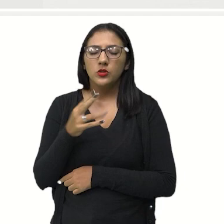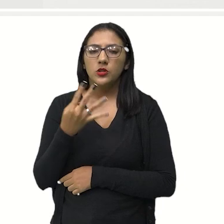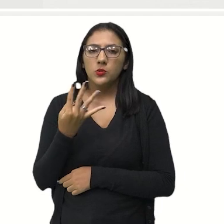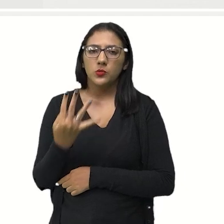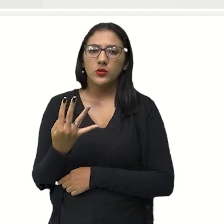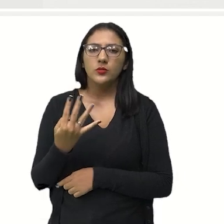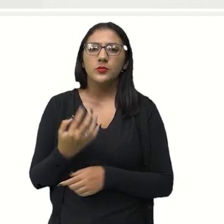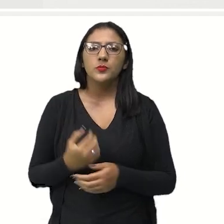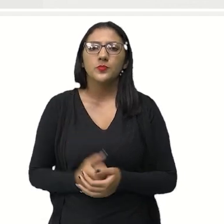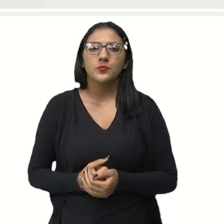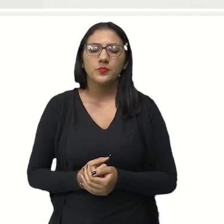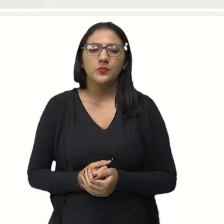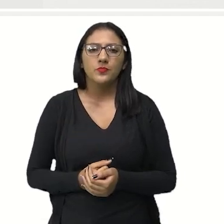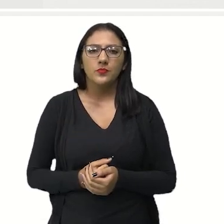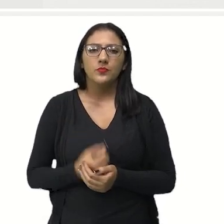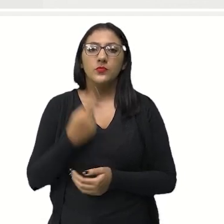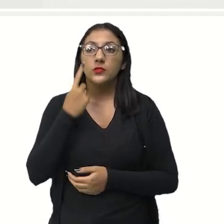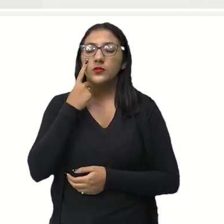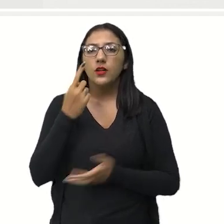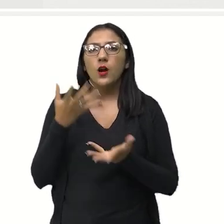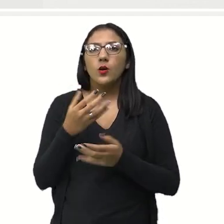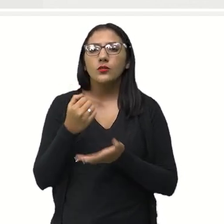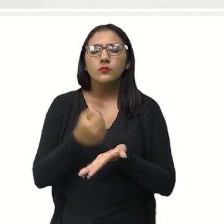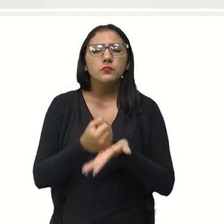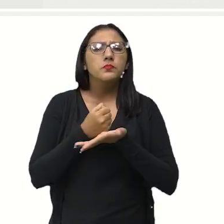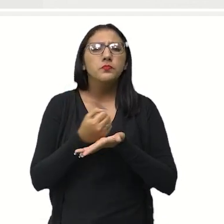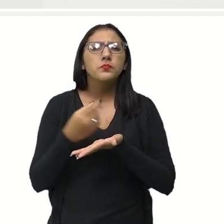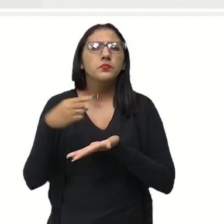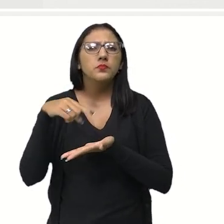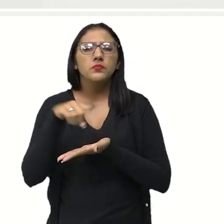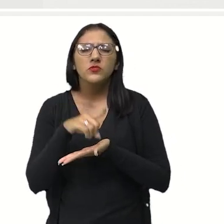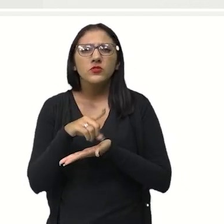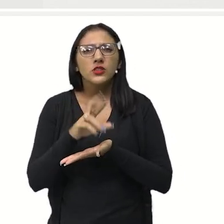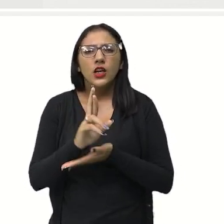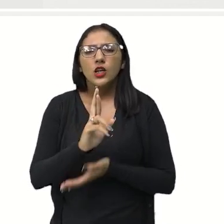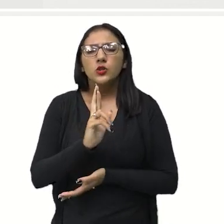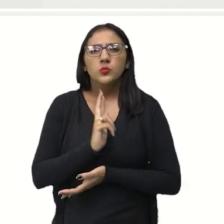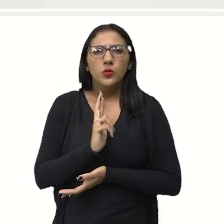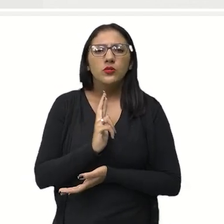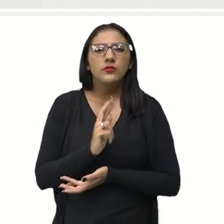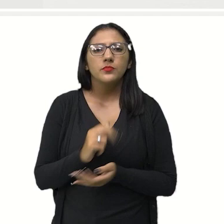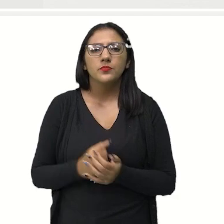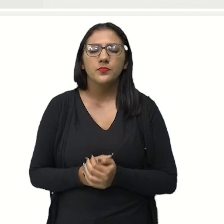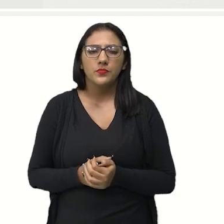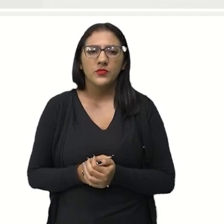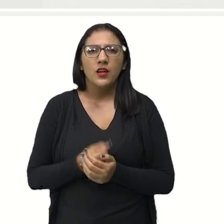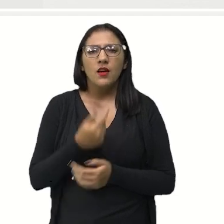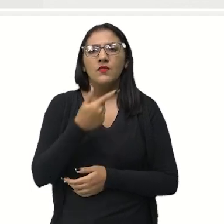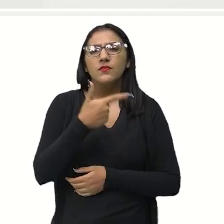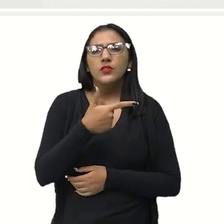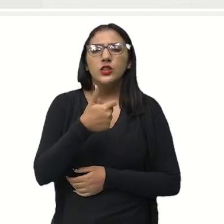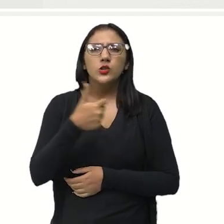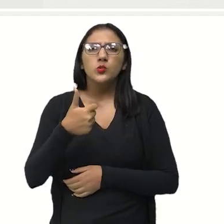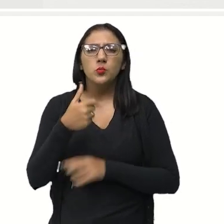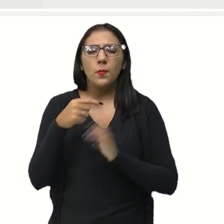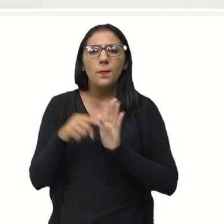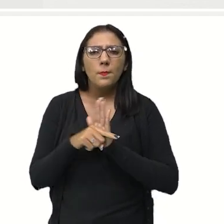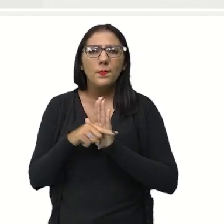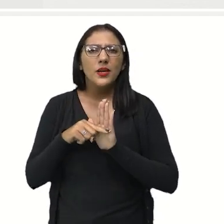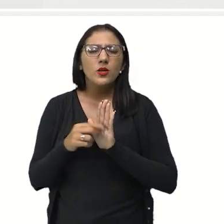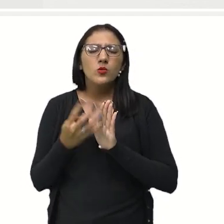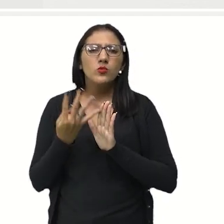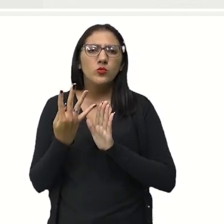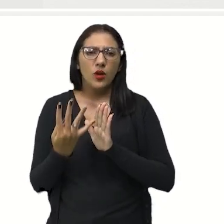4. Agora eu quero a ajuda de vocês aí. Quanto é 21 menos 4? Tem que